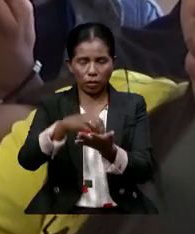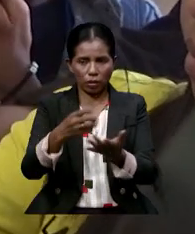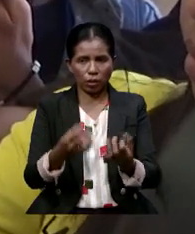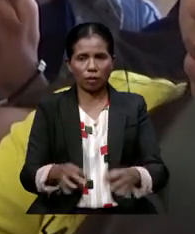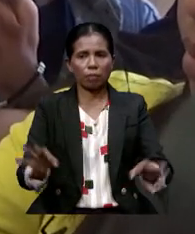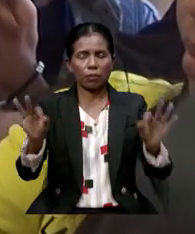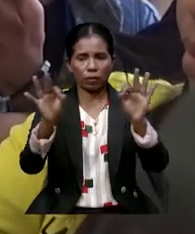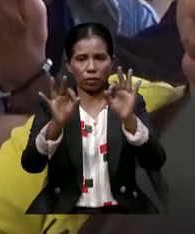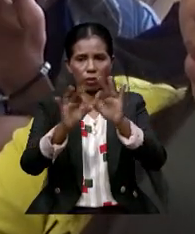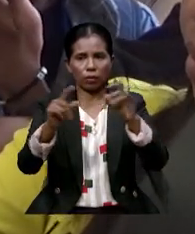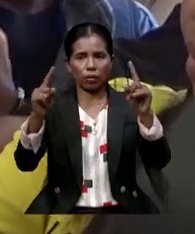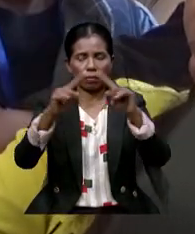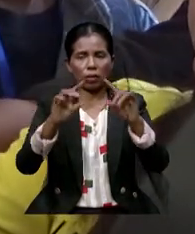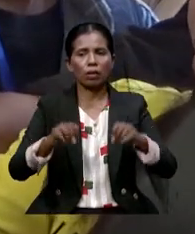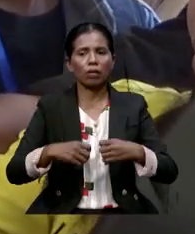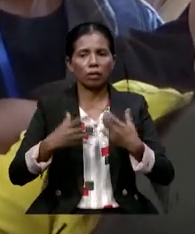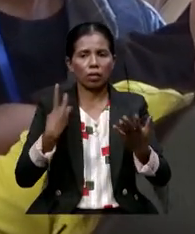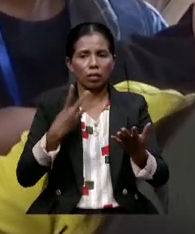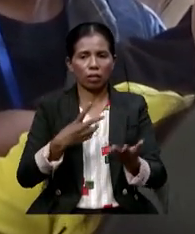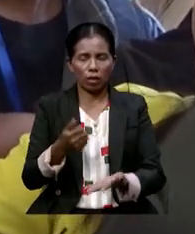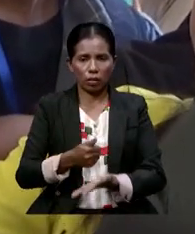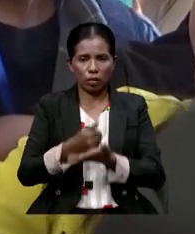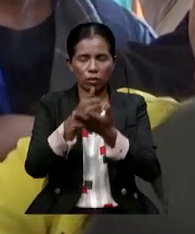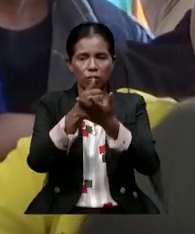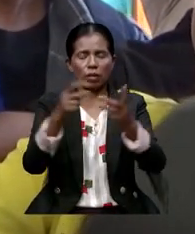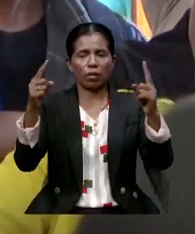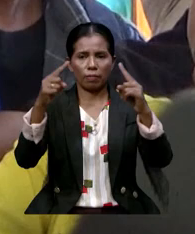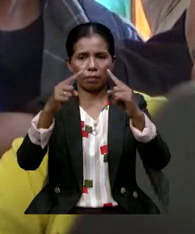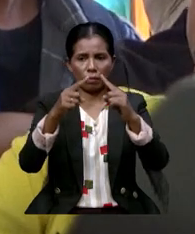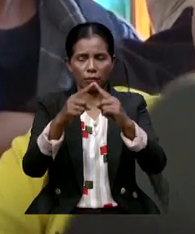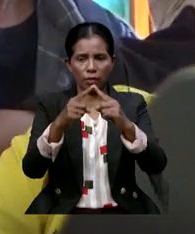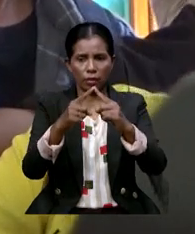prioridade ba pensar, mas está com atenção ba